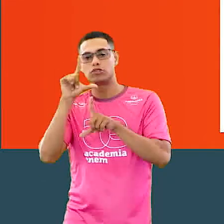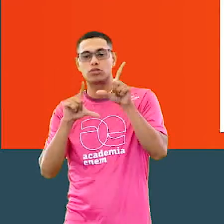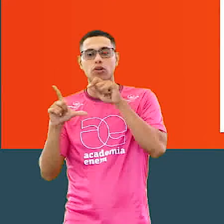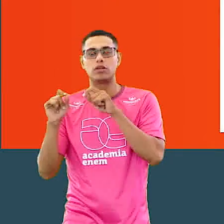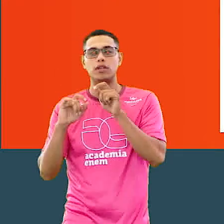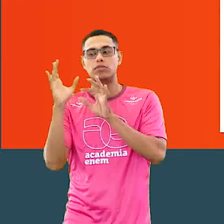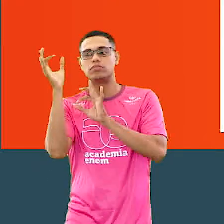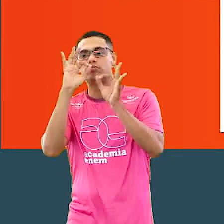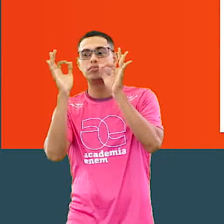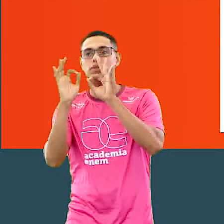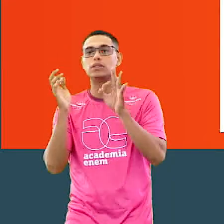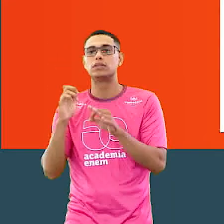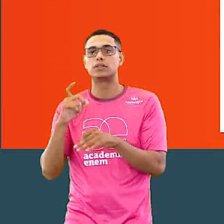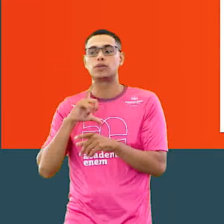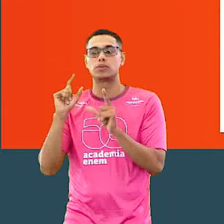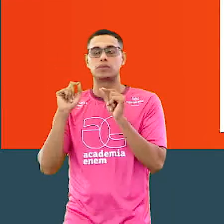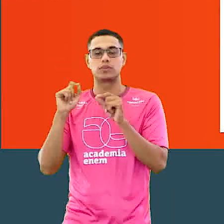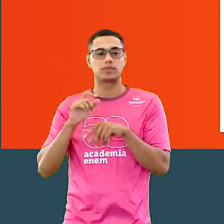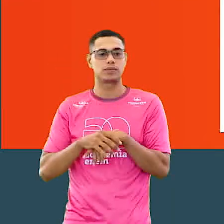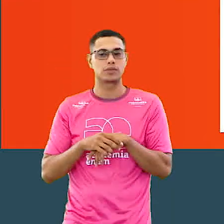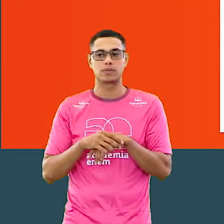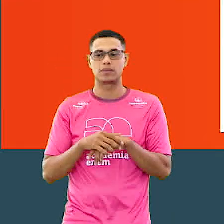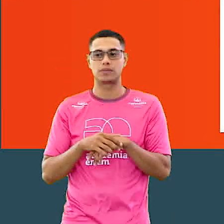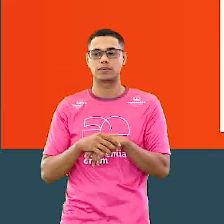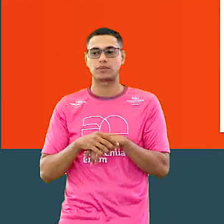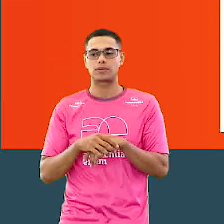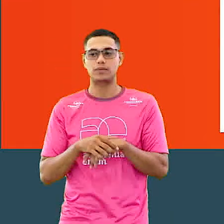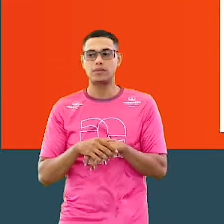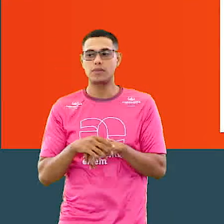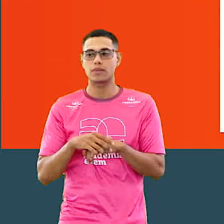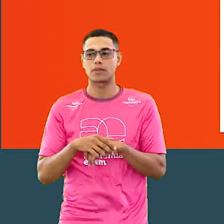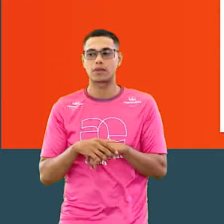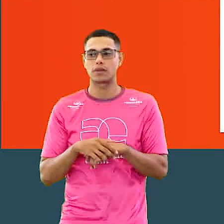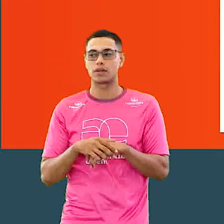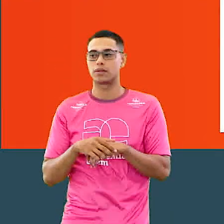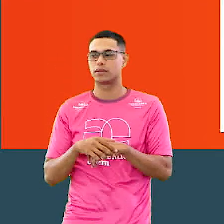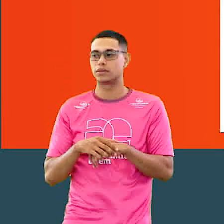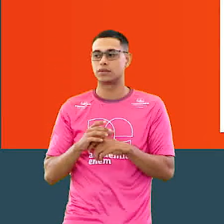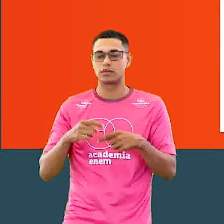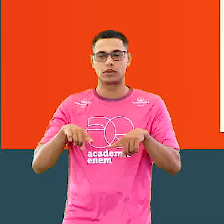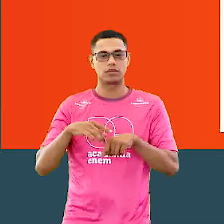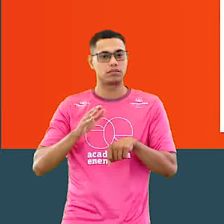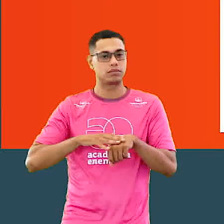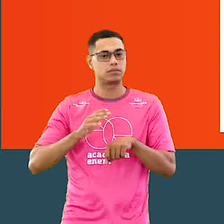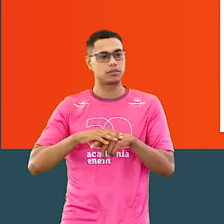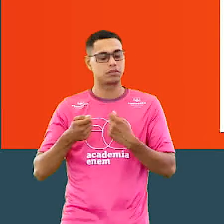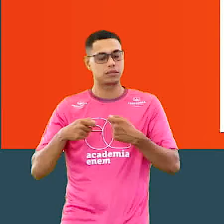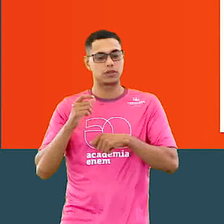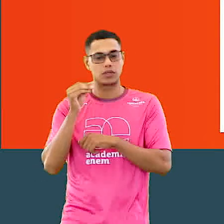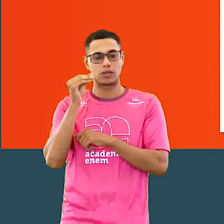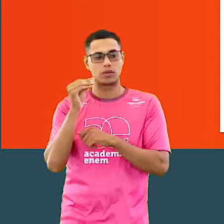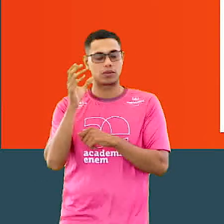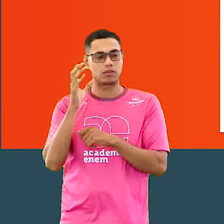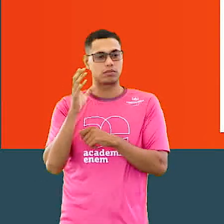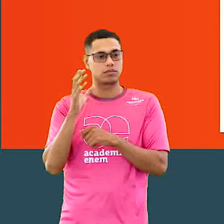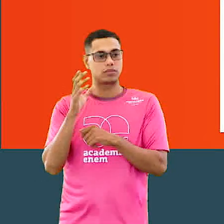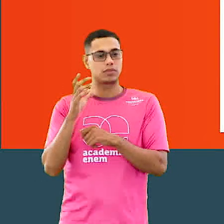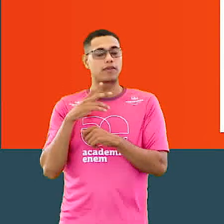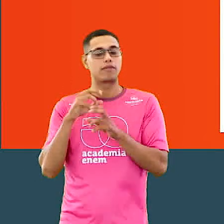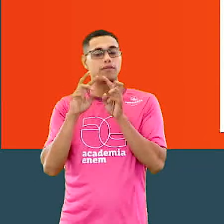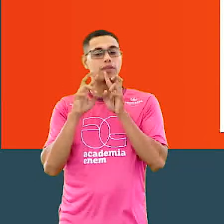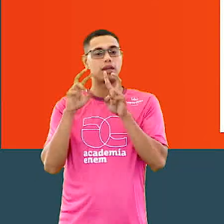lá no SISU, o que é que acontece? É importante que vocês conheçam também o site,